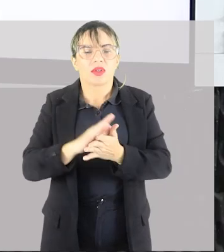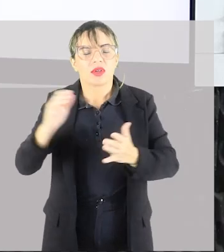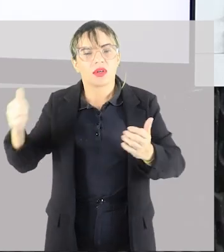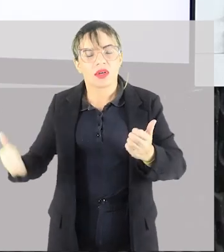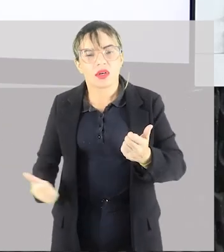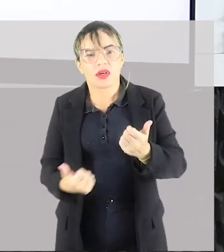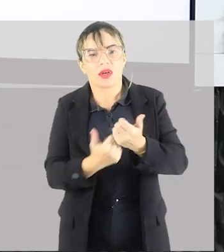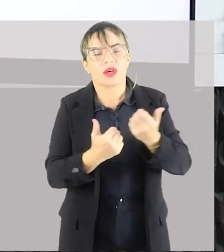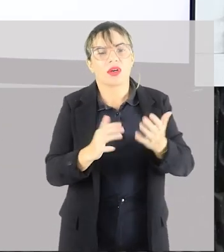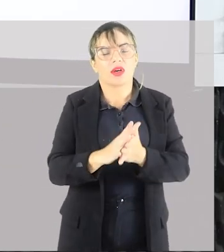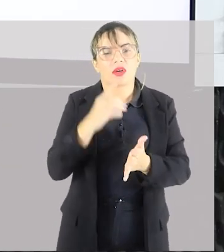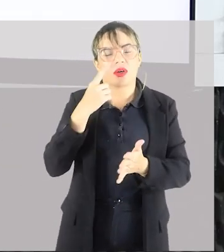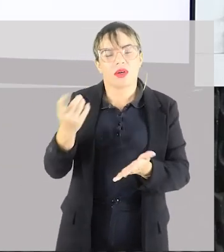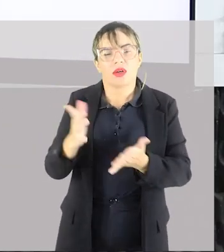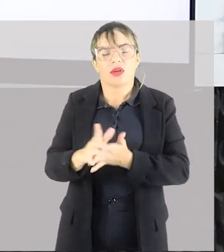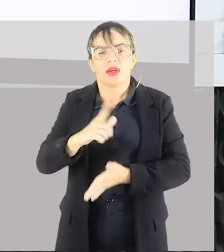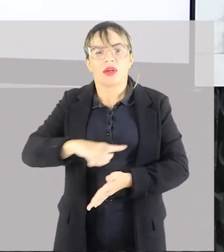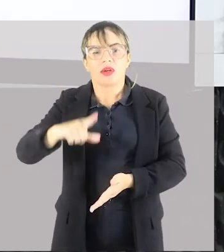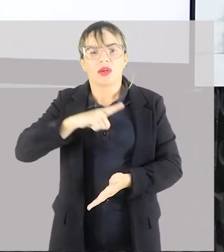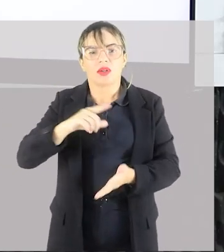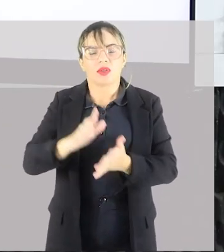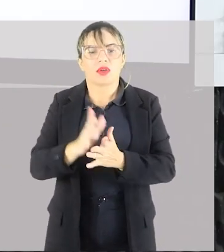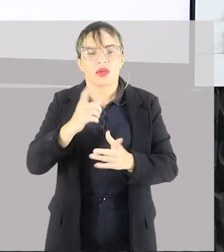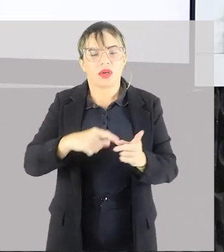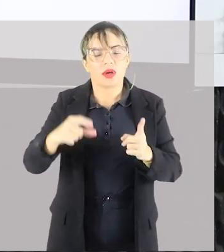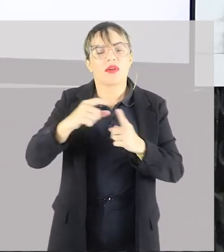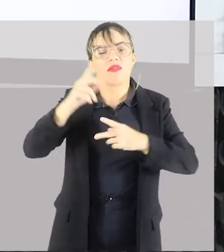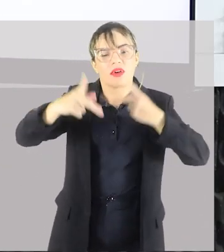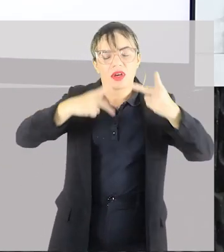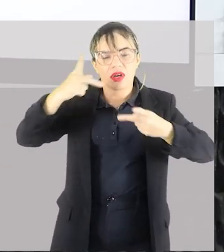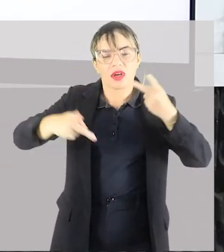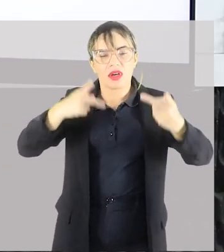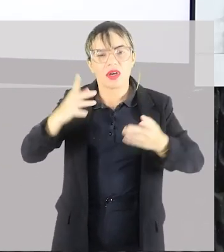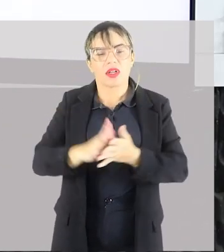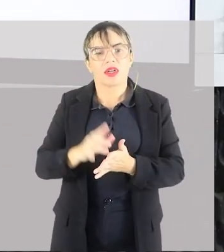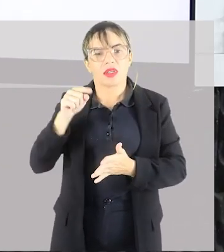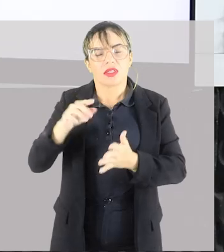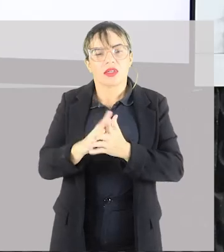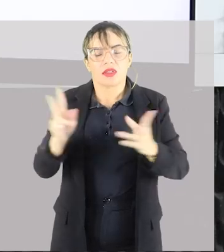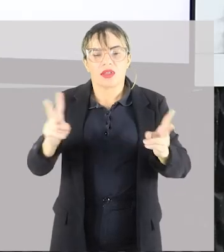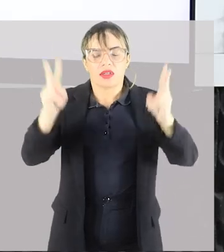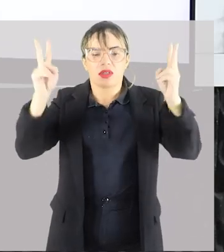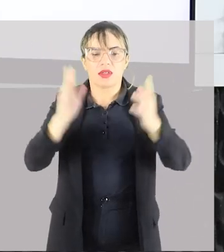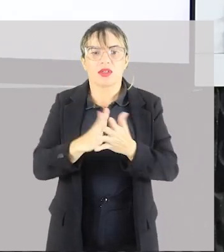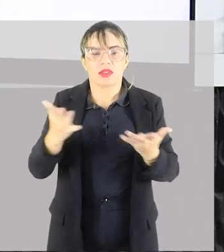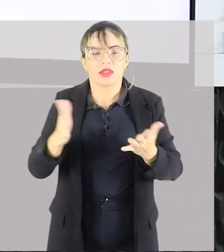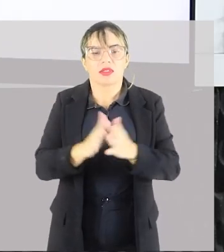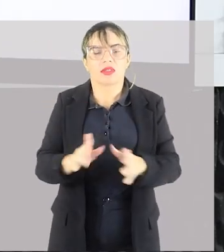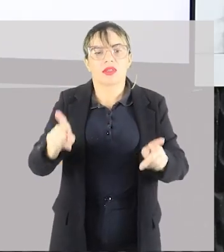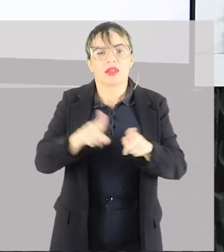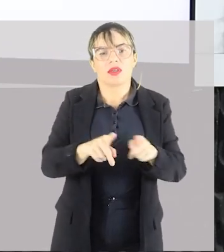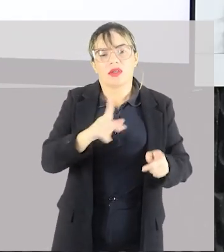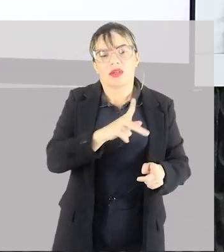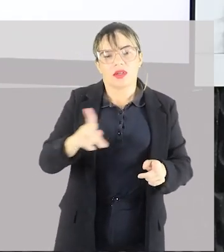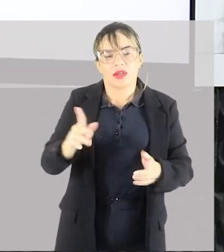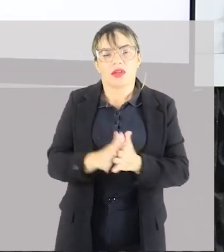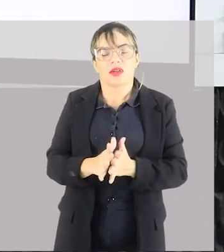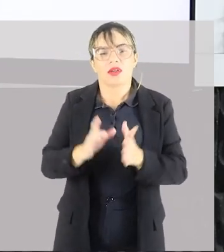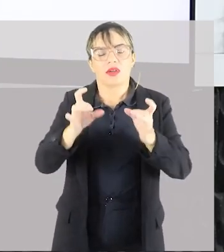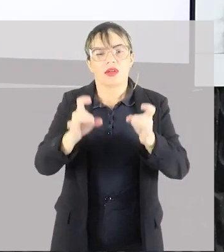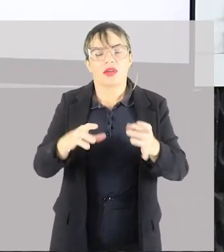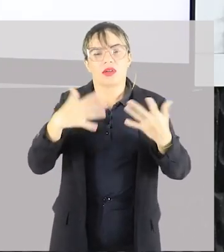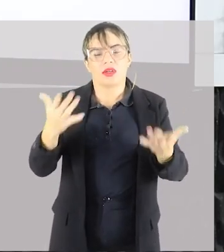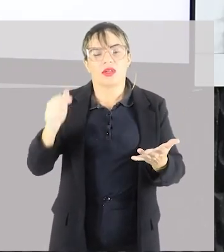ideia, a tua palavra pesa. Inclusive, eu como professor, eu vendo a minha capacidade de conhecimento. Mas como artista, eu passo por